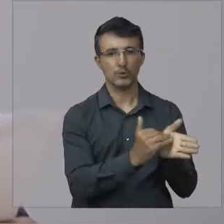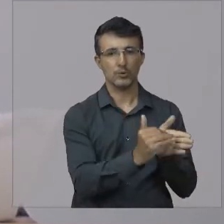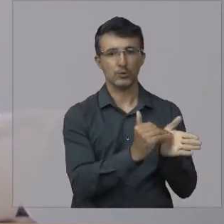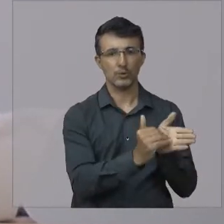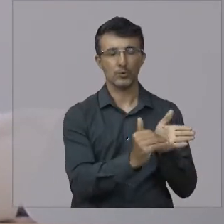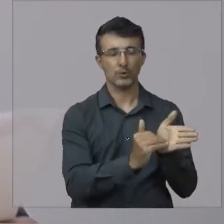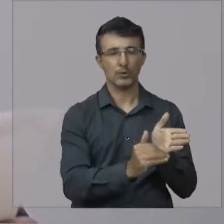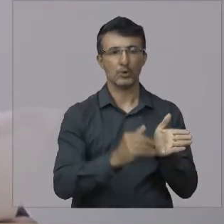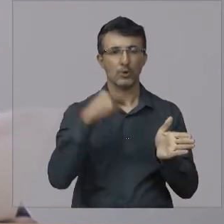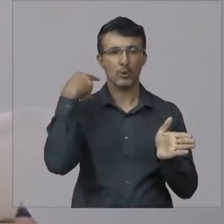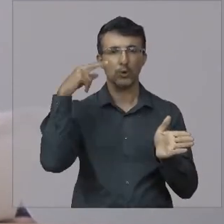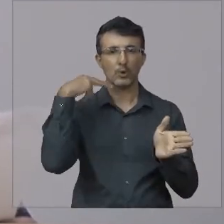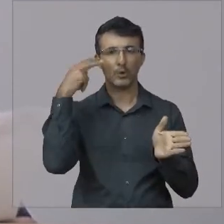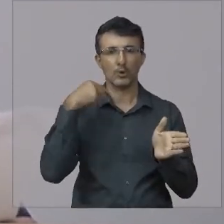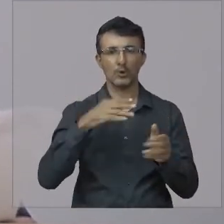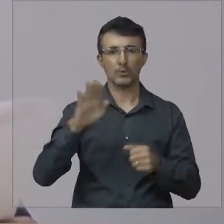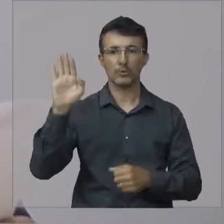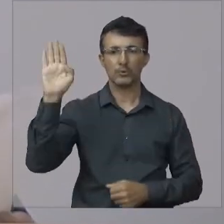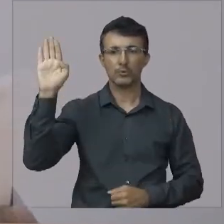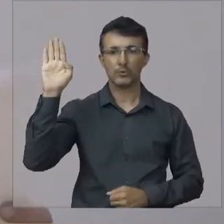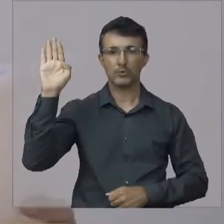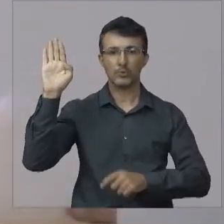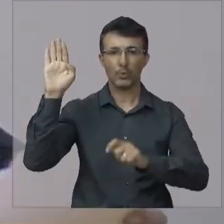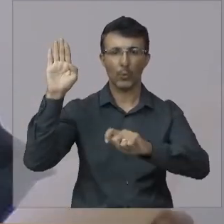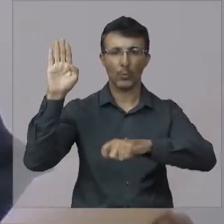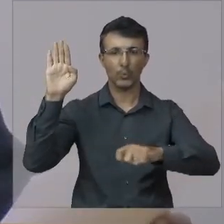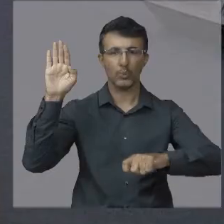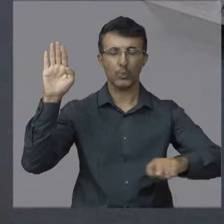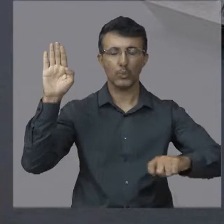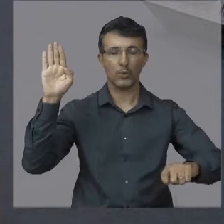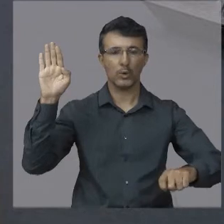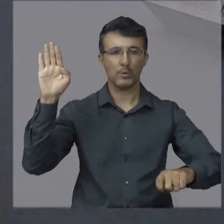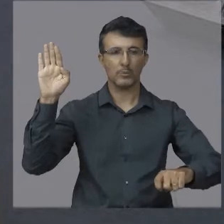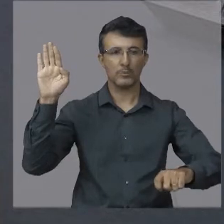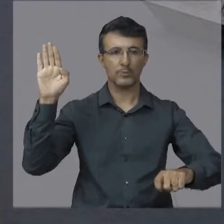candidaturas referente ao biênio 2021 e 2022.